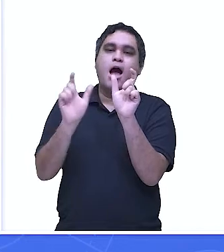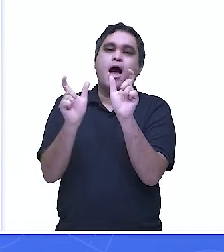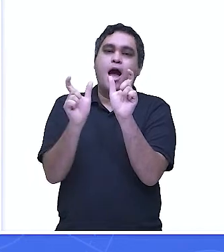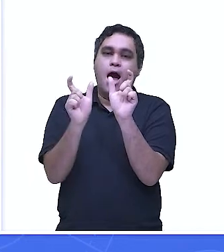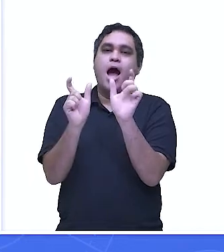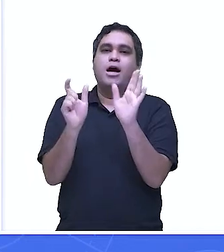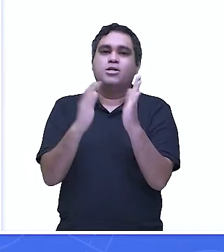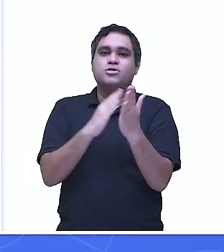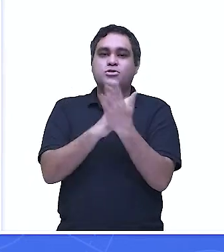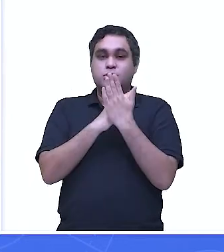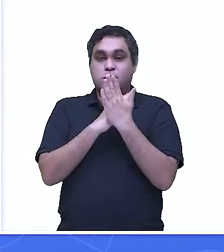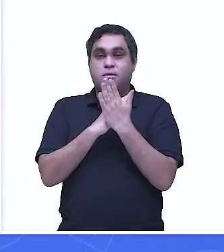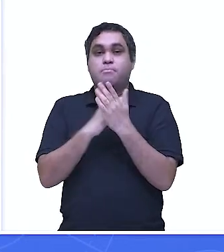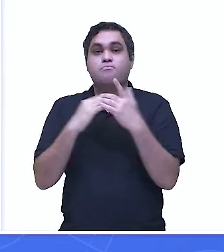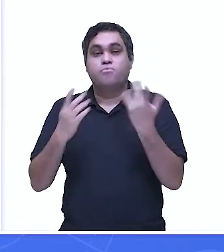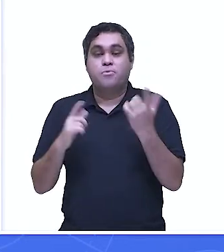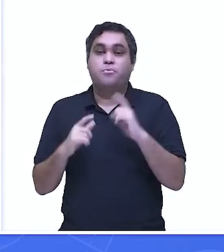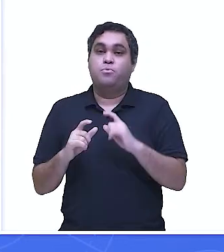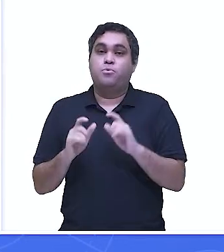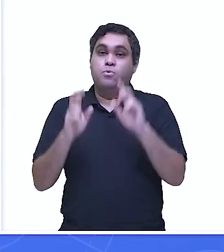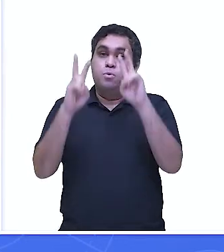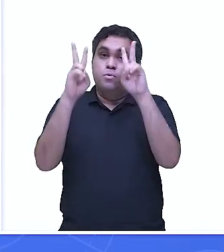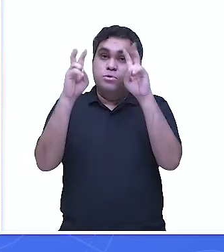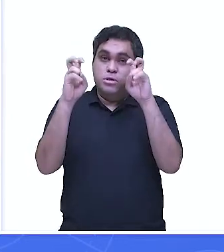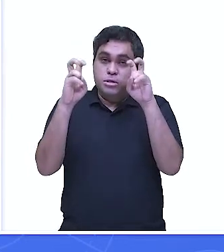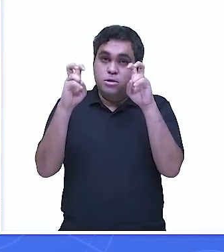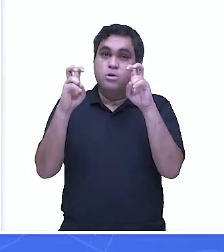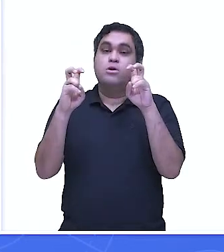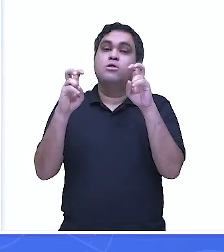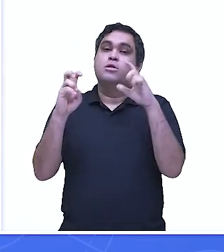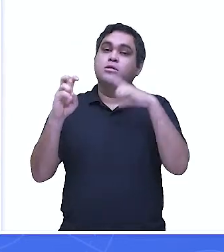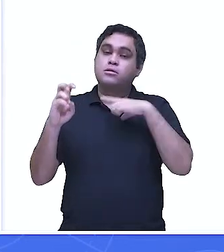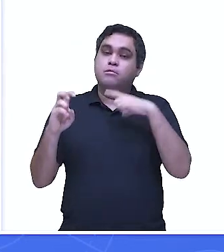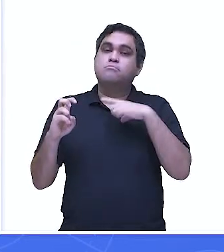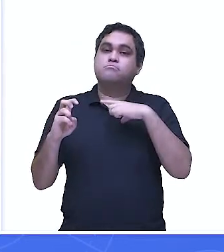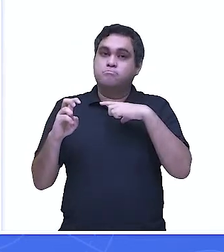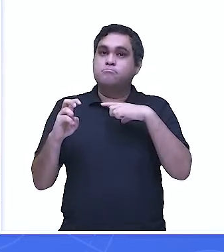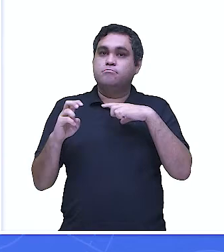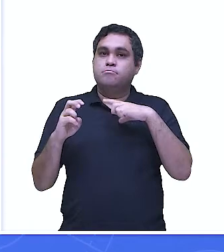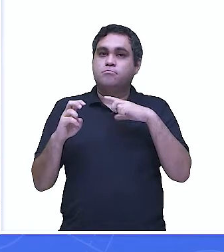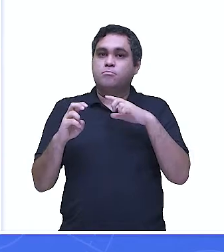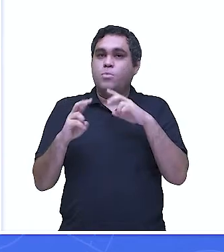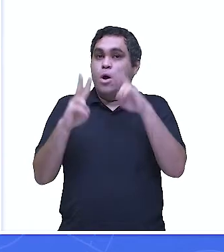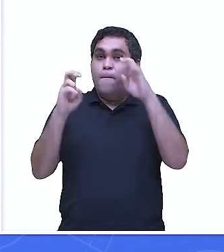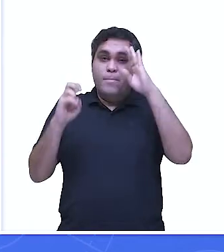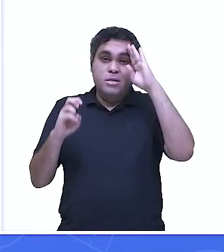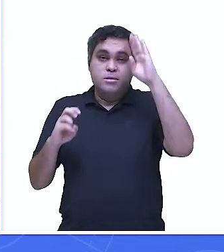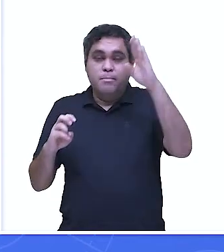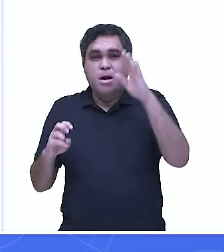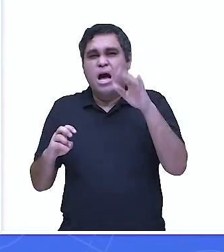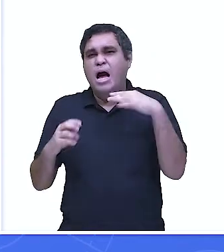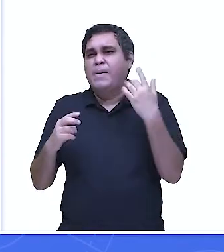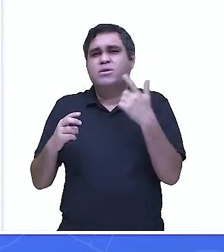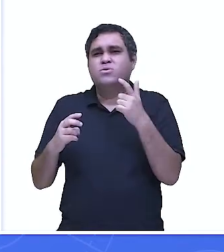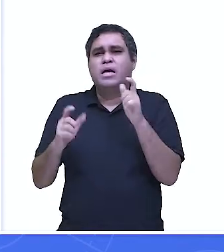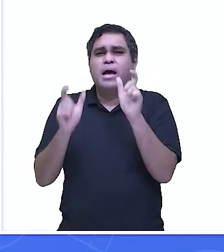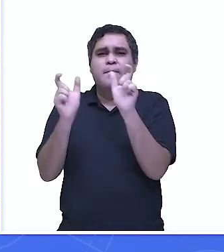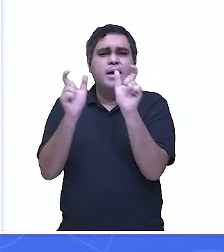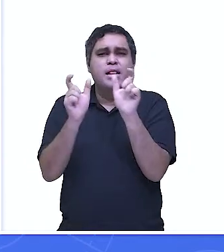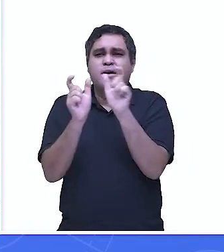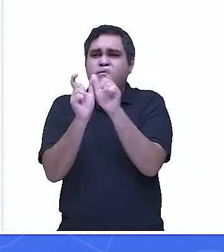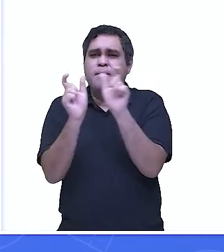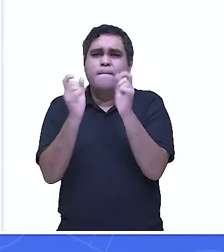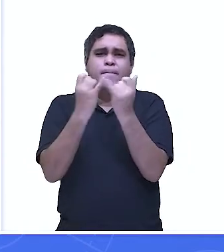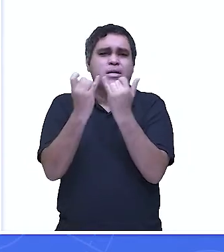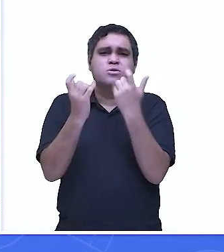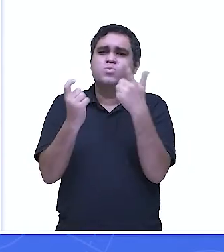bastante. Então, o título, ele geralmente traz o assunto daquele texto, tá bom? Ai, mas não tem nenhuma palavra cognata